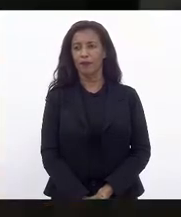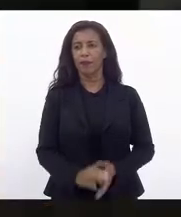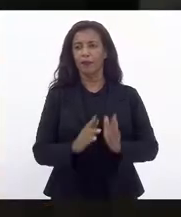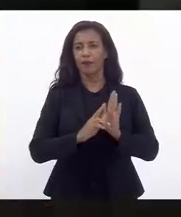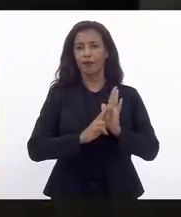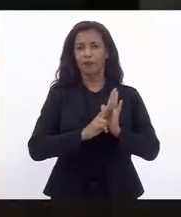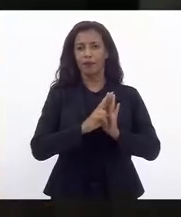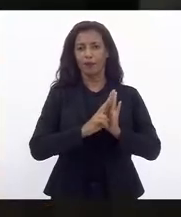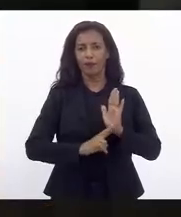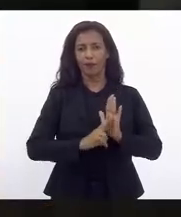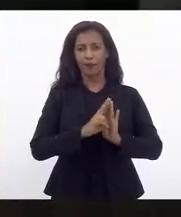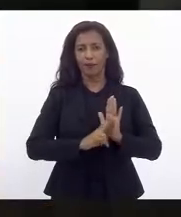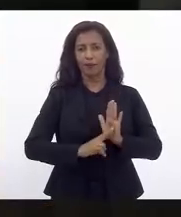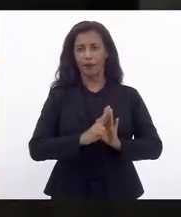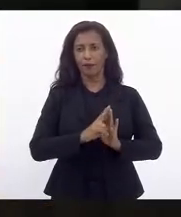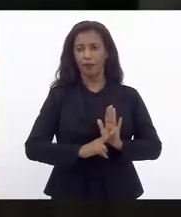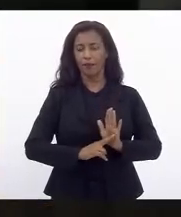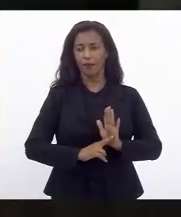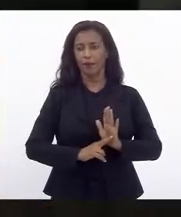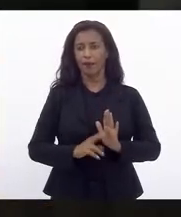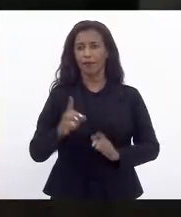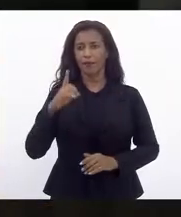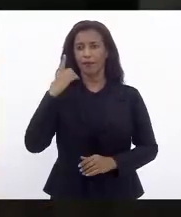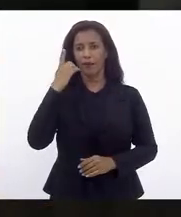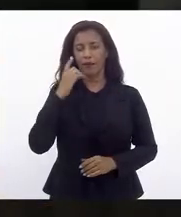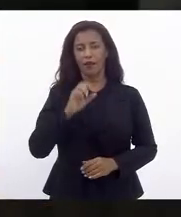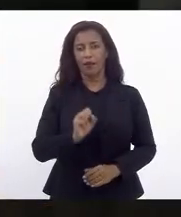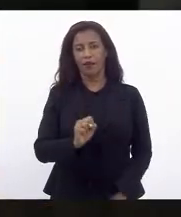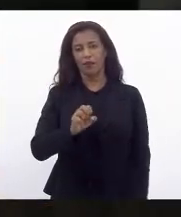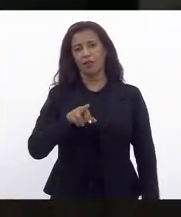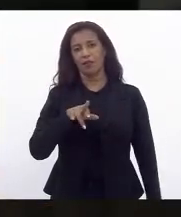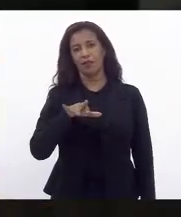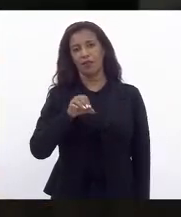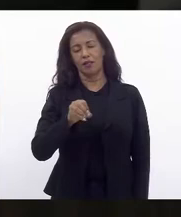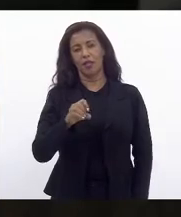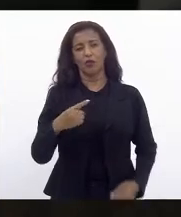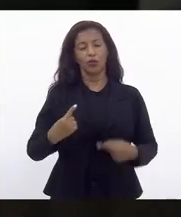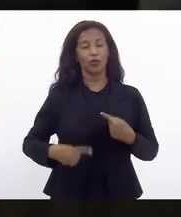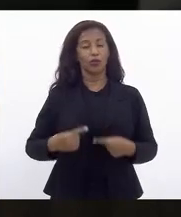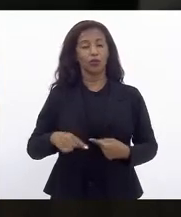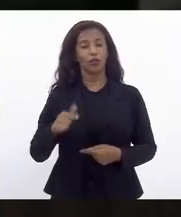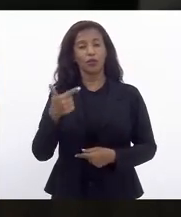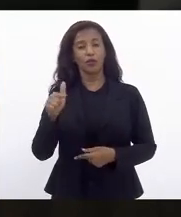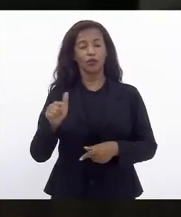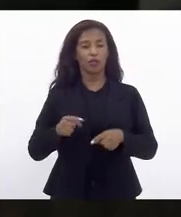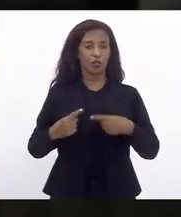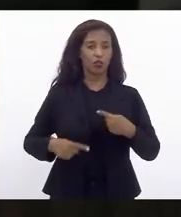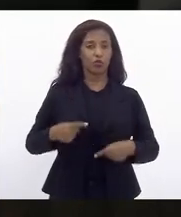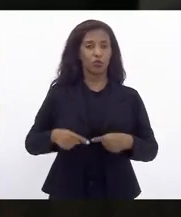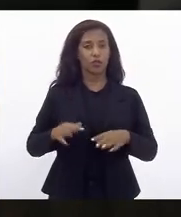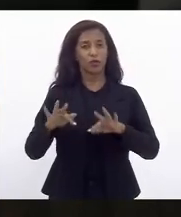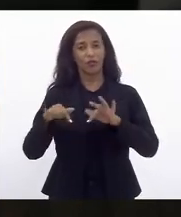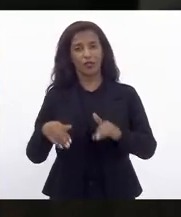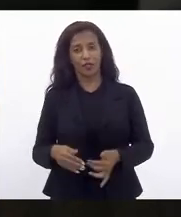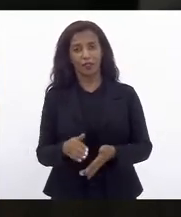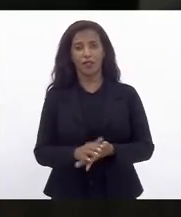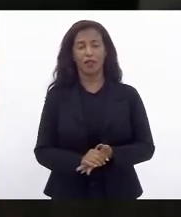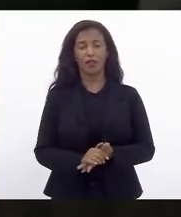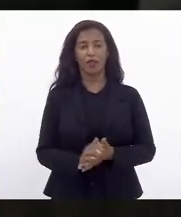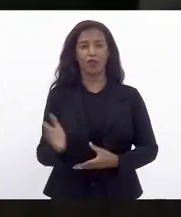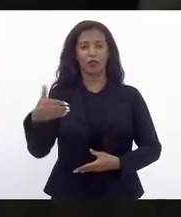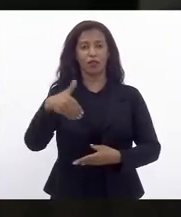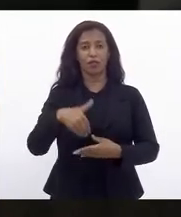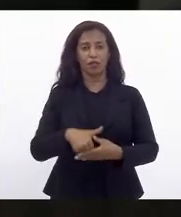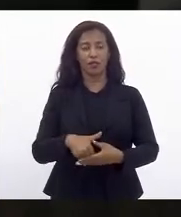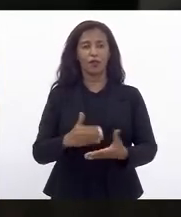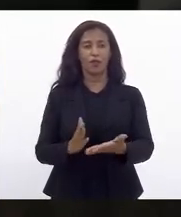Relator, deputado Sérgio Fernandes. Em discussão, não havendo quem queira discutir, encerrada a discussão. Em